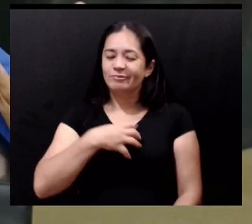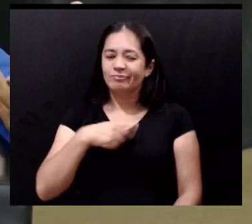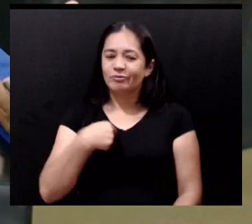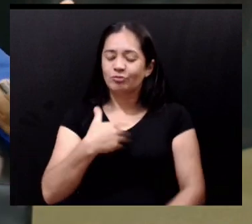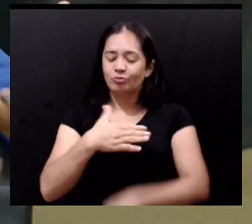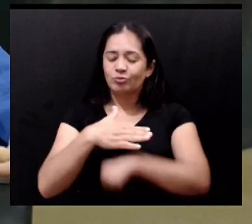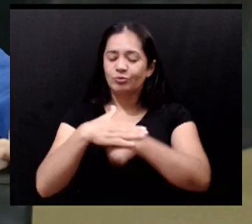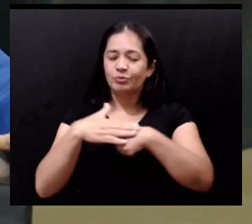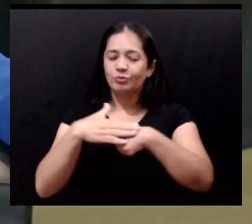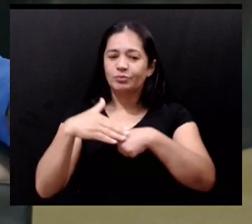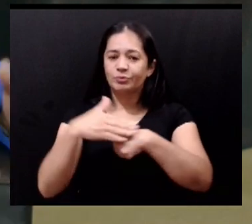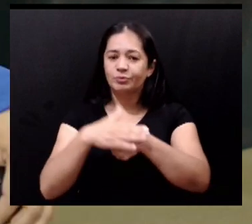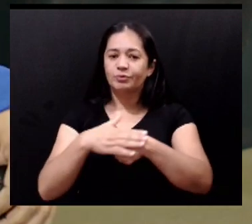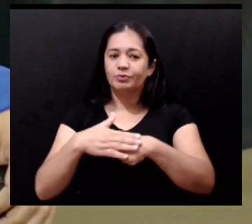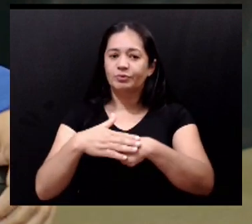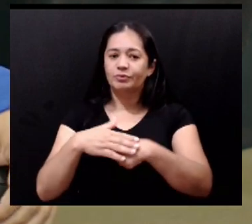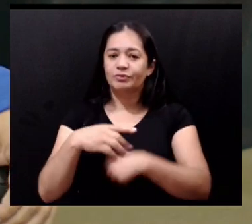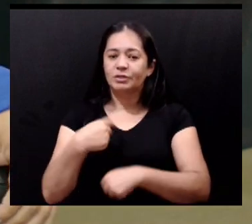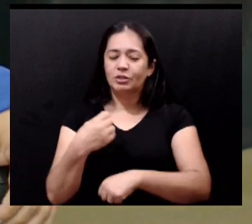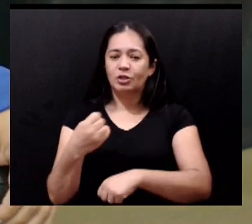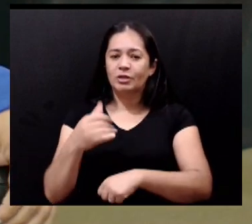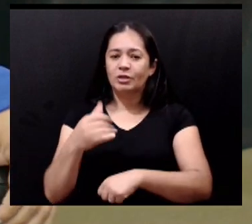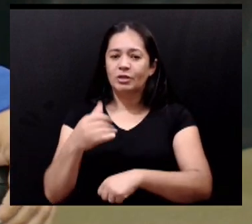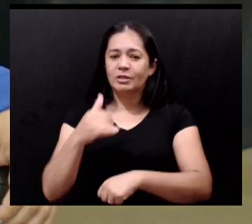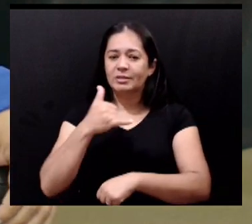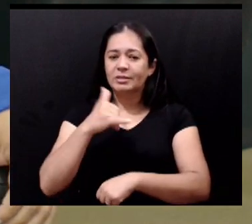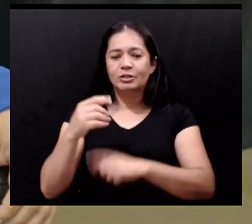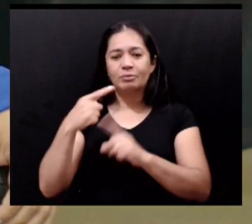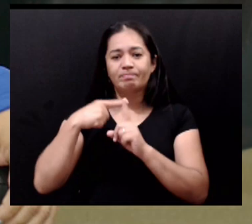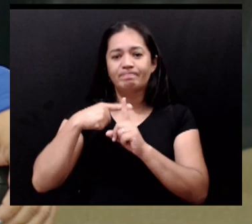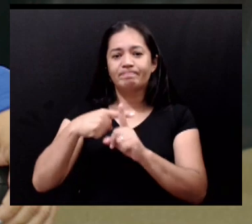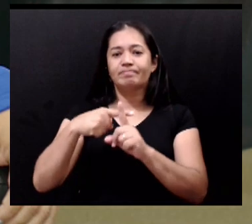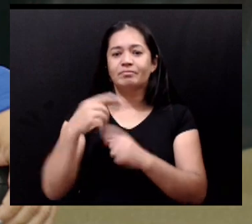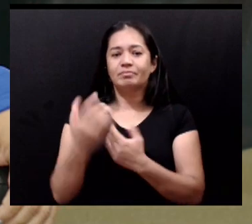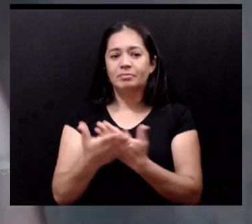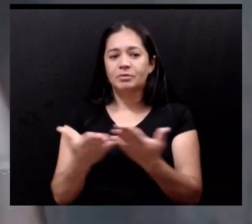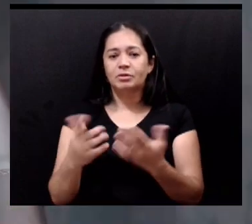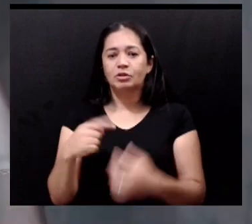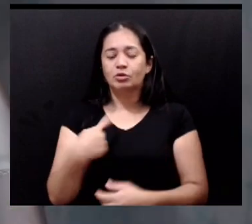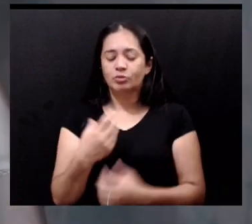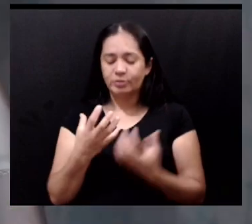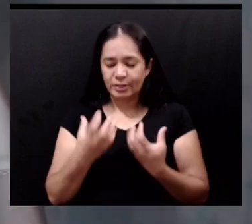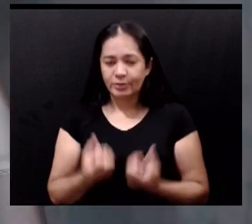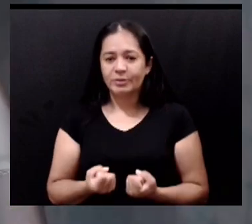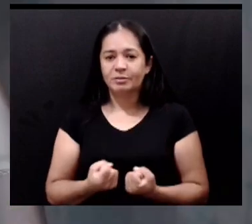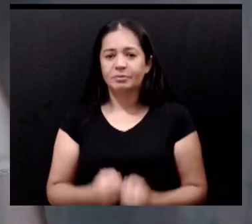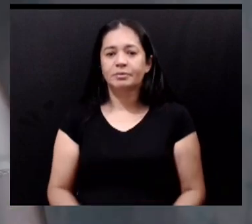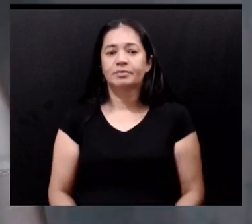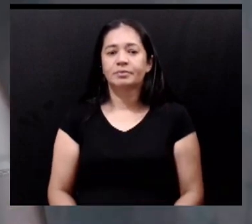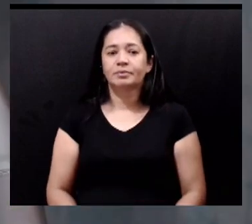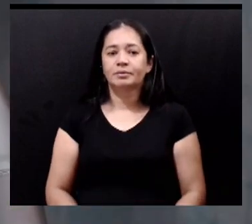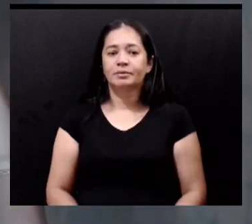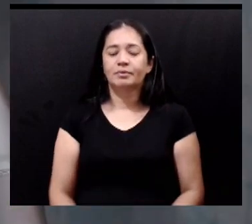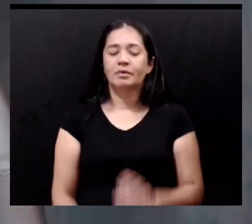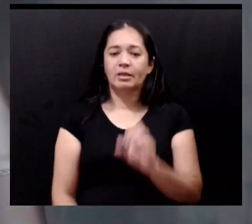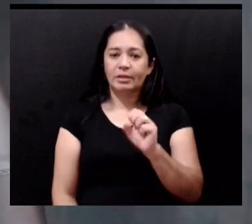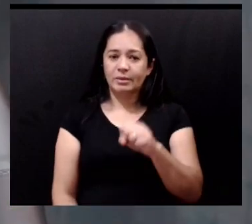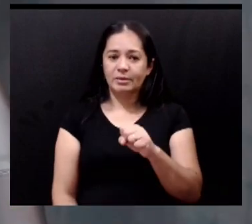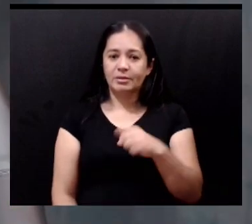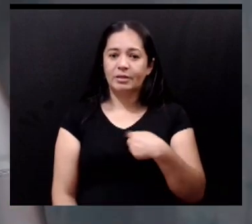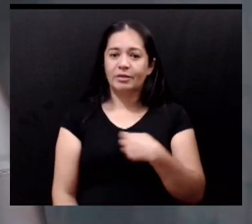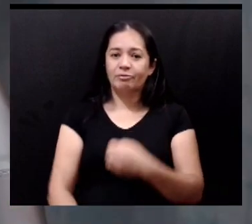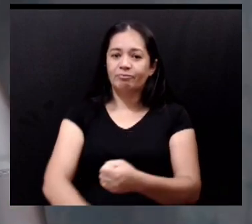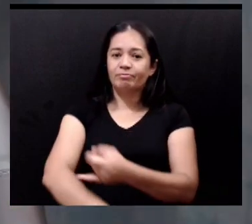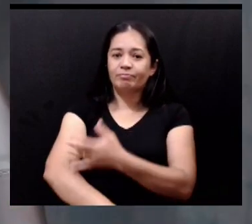a nossa energia positiva para você e o nosso acolhimento, né, Júlia? Sim, fiquei aqui Eu emocionada, também. né, e